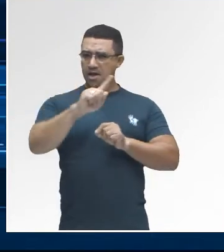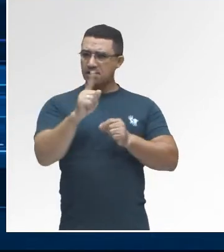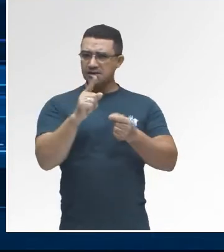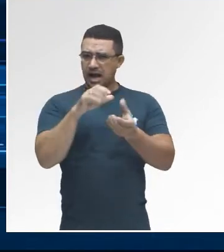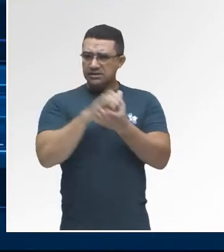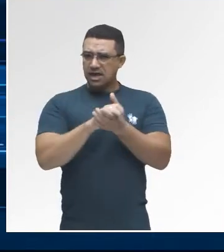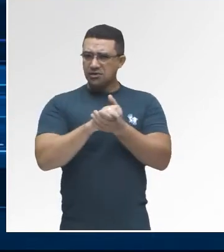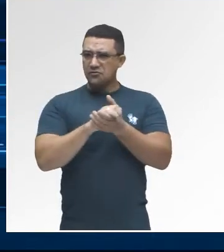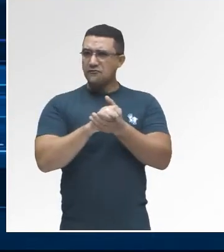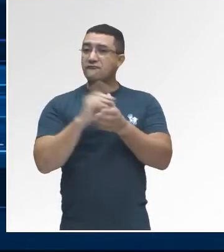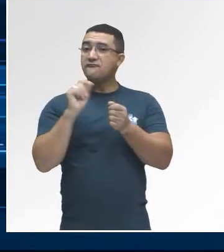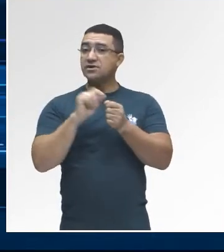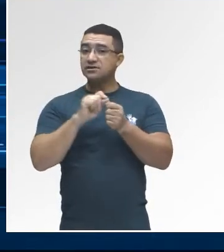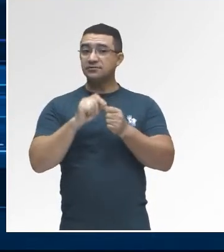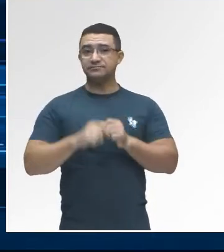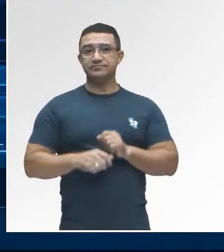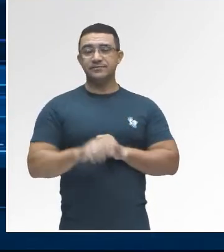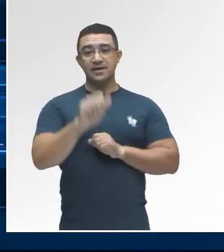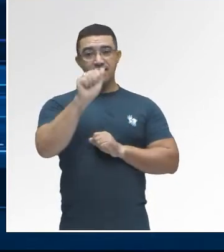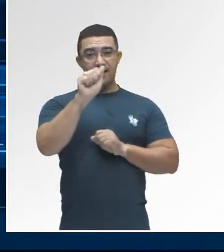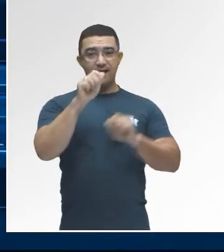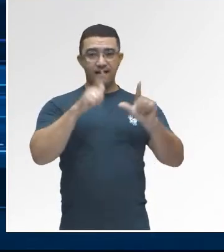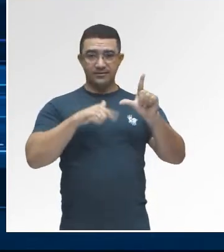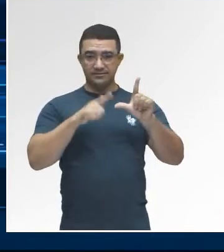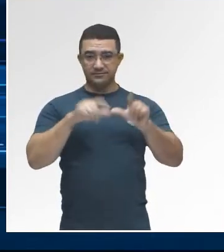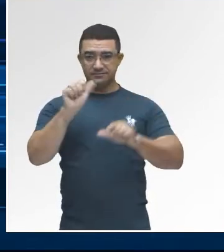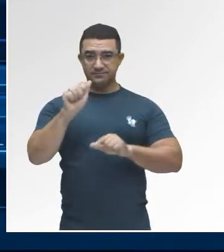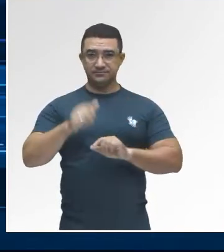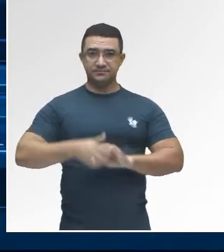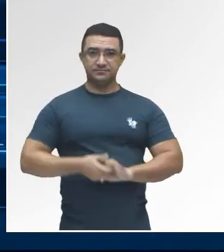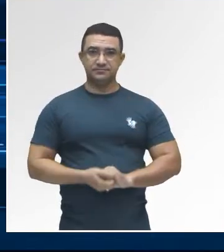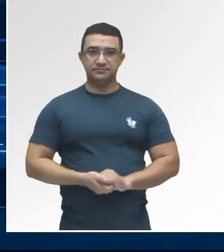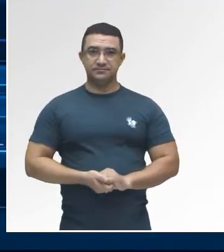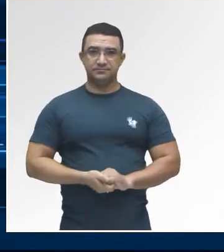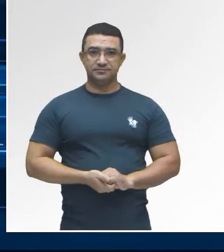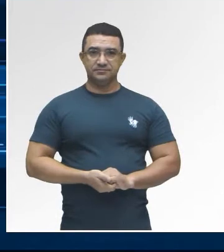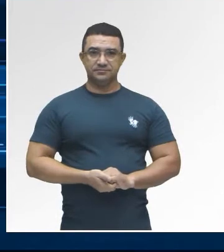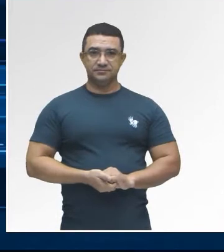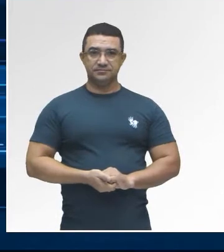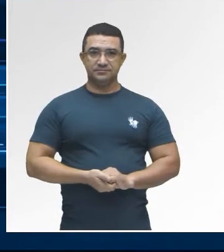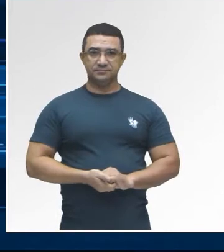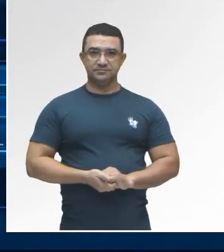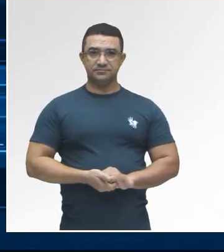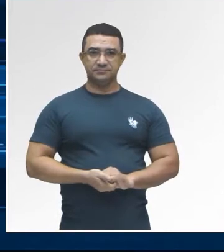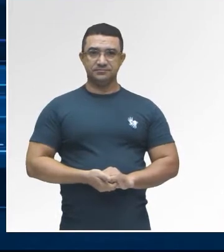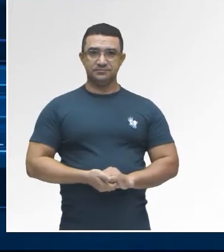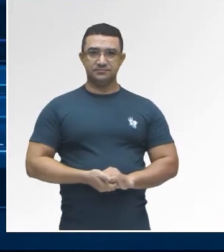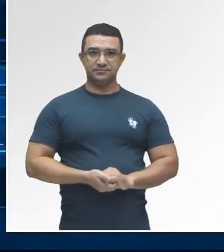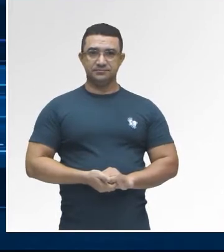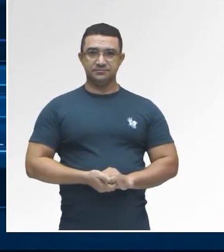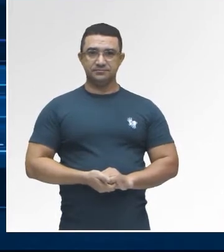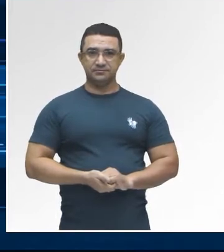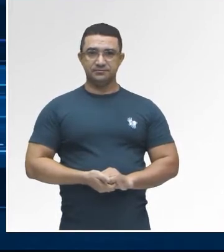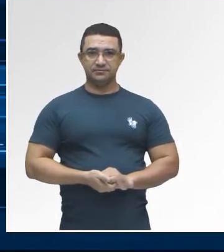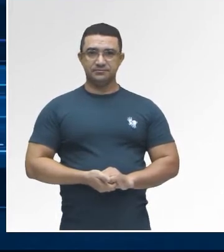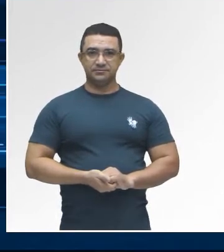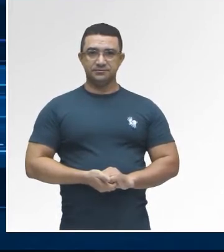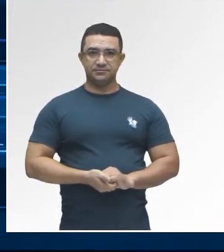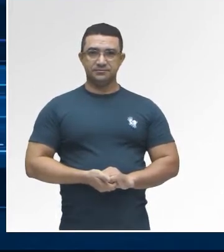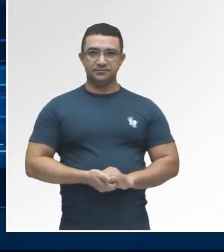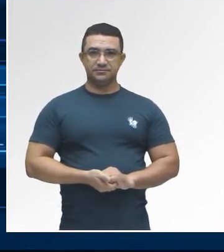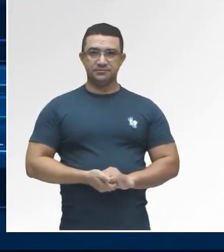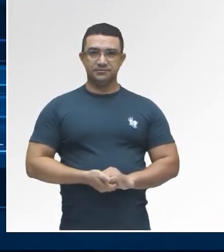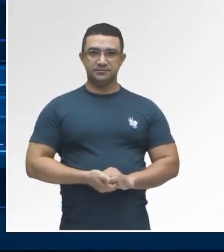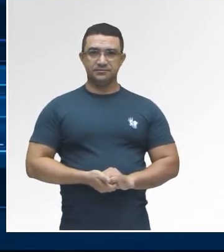para as opções agora. Let's go. They are moving to another house. Letter B, they